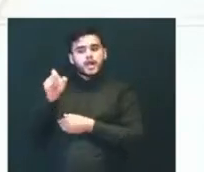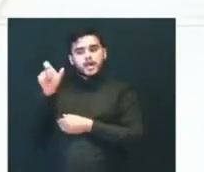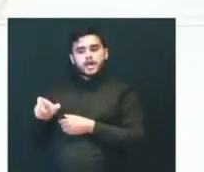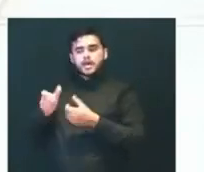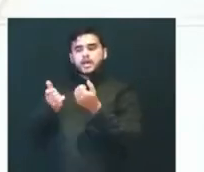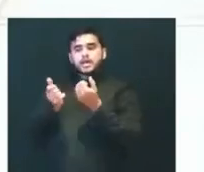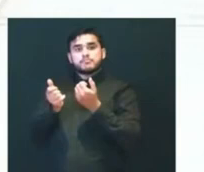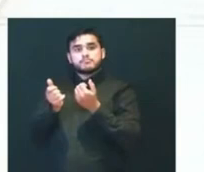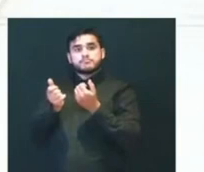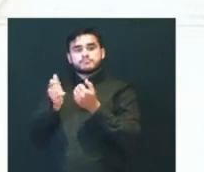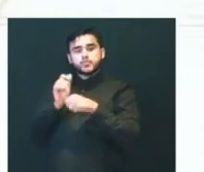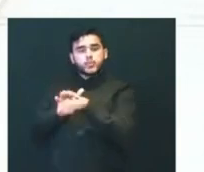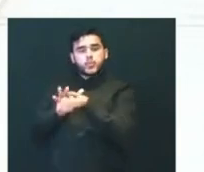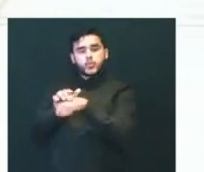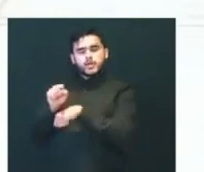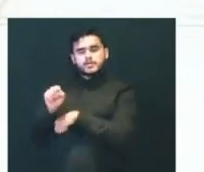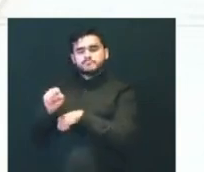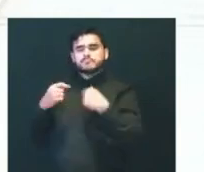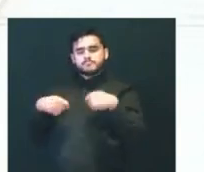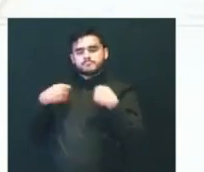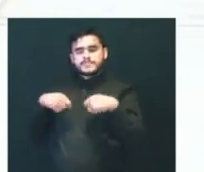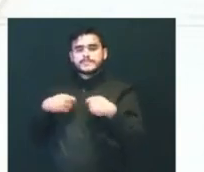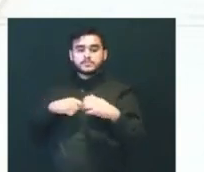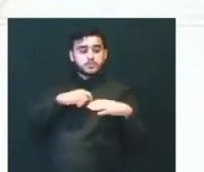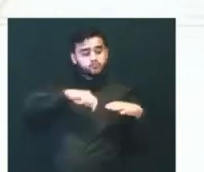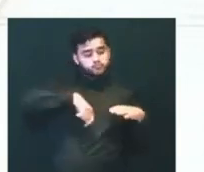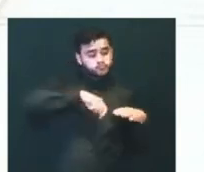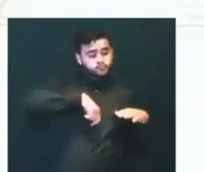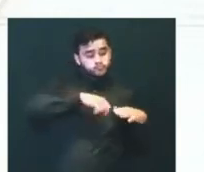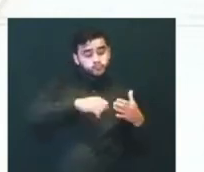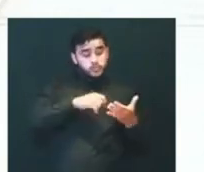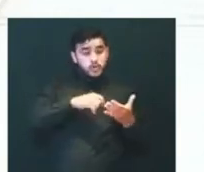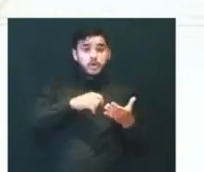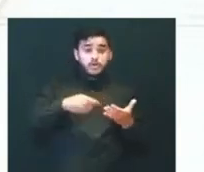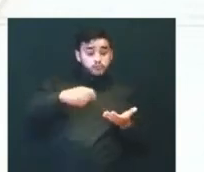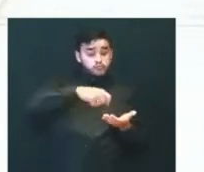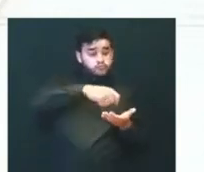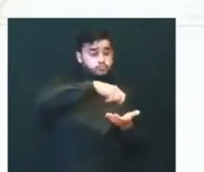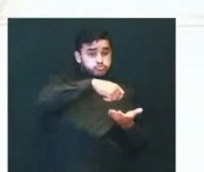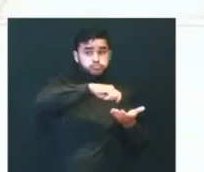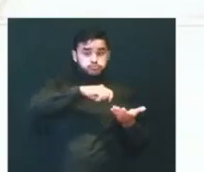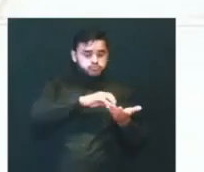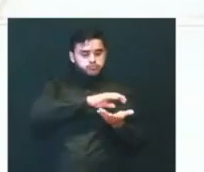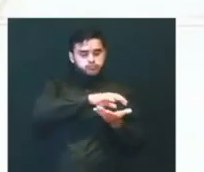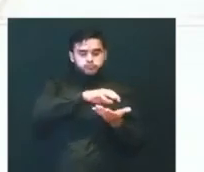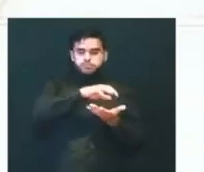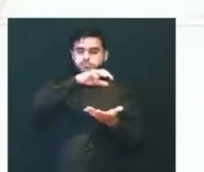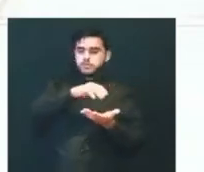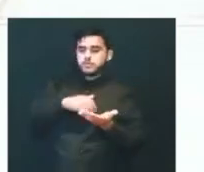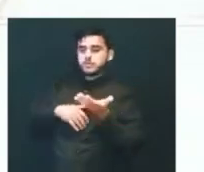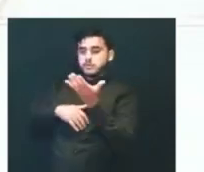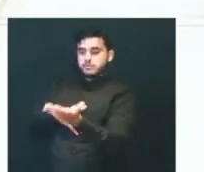comer a comida que está elaborada, a comida mais saudável, porque já tem pronta em casa, já tem preparado, já tem